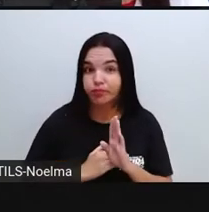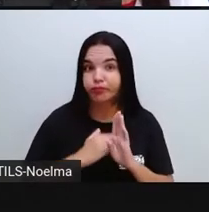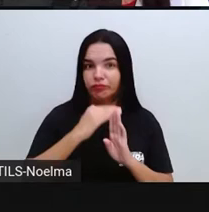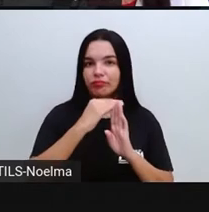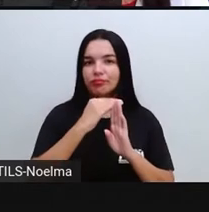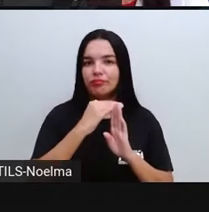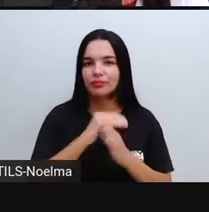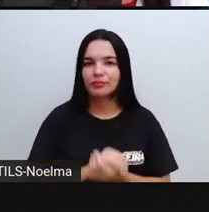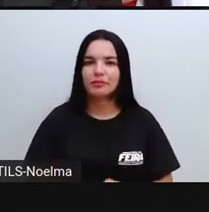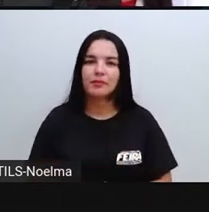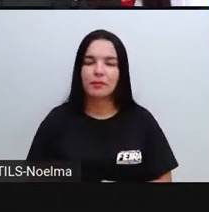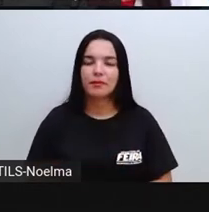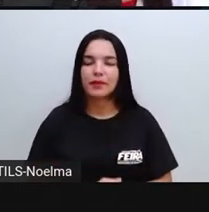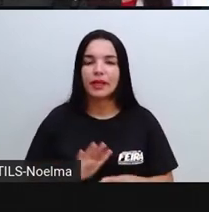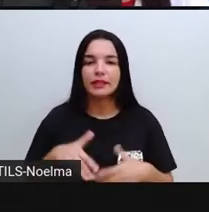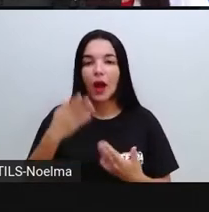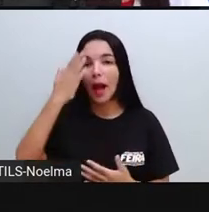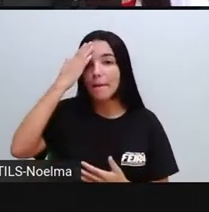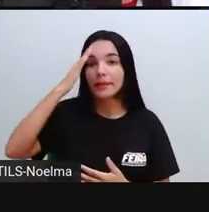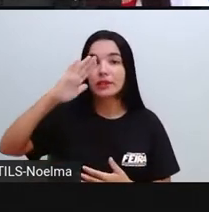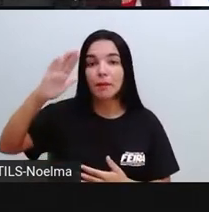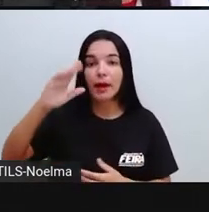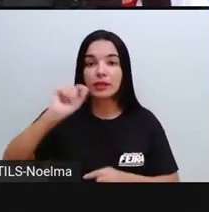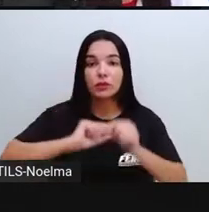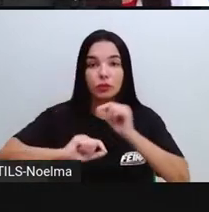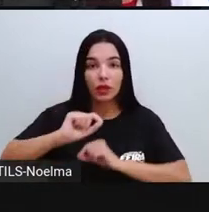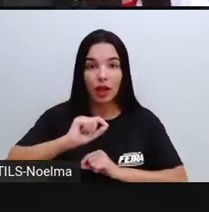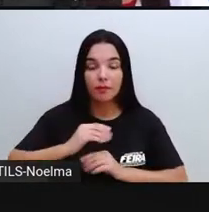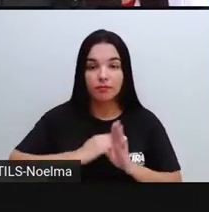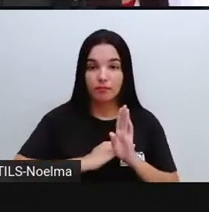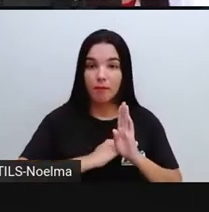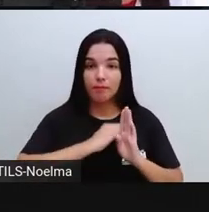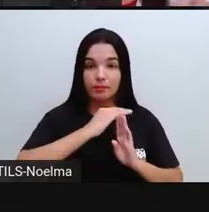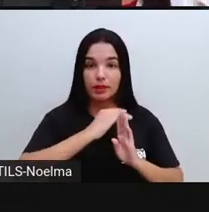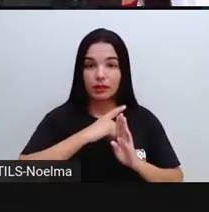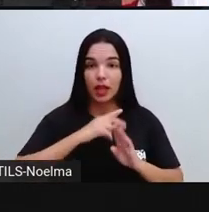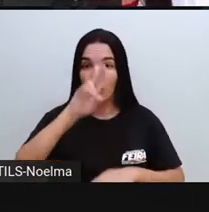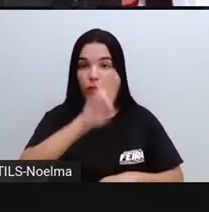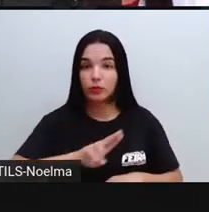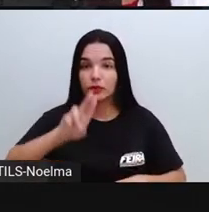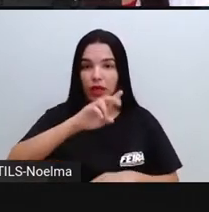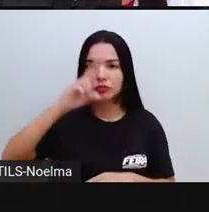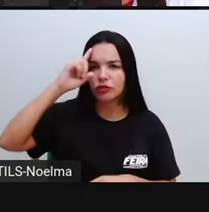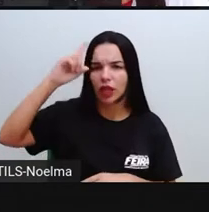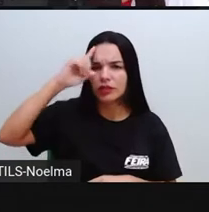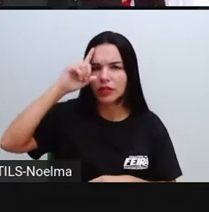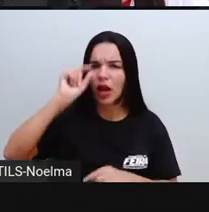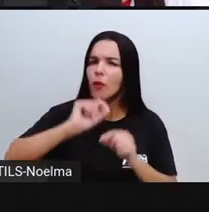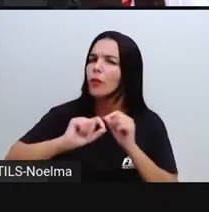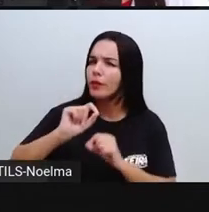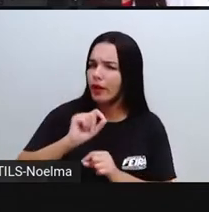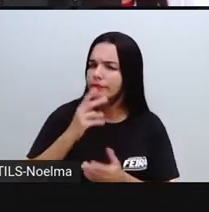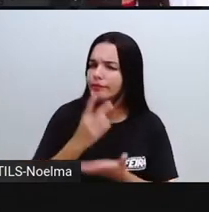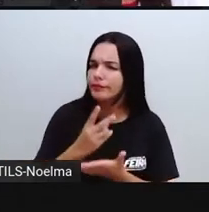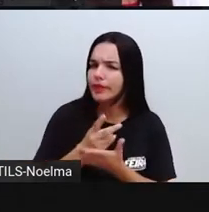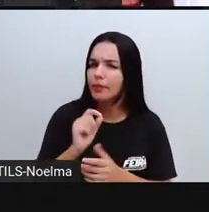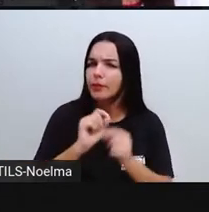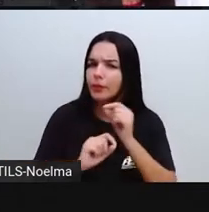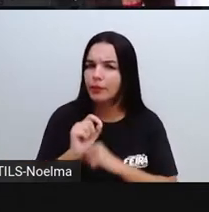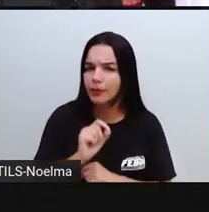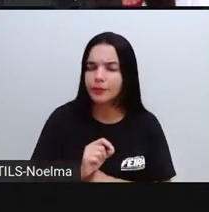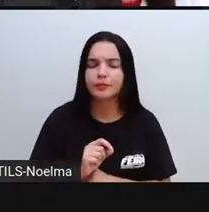capacidade. As principais medidas de capacidade que são utilizadas no nosso dia a dia são o